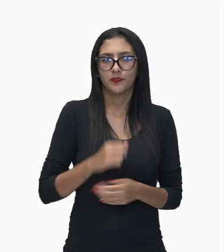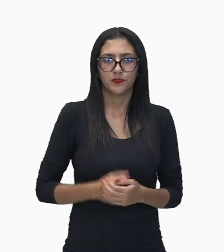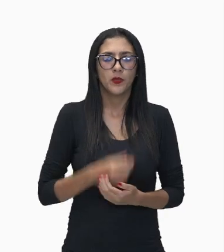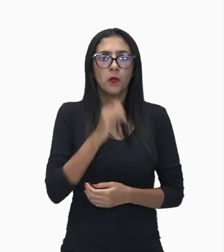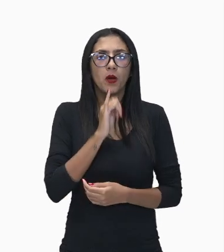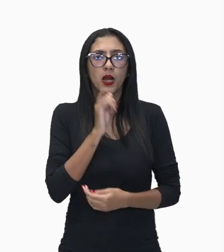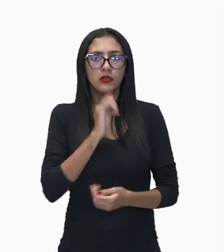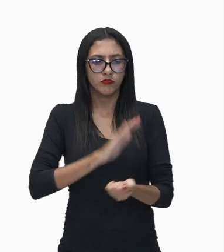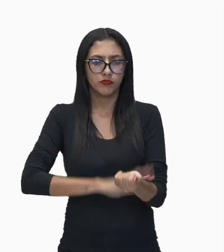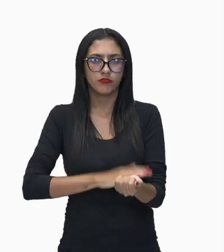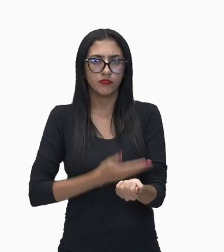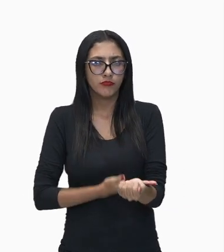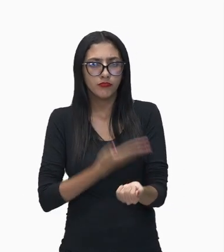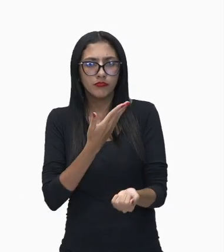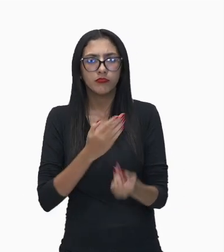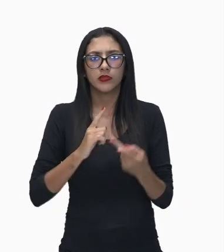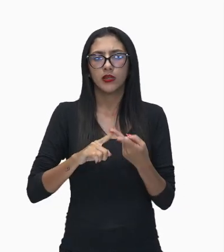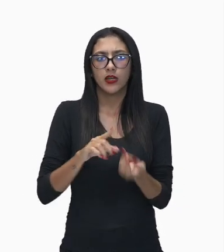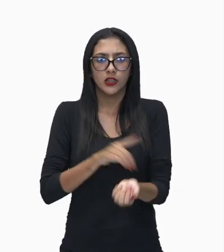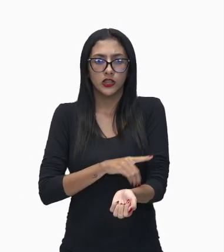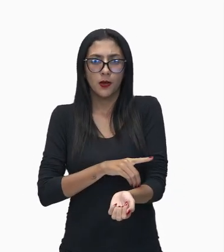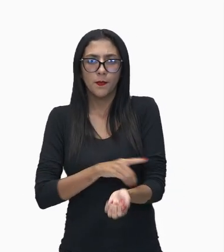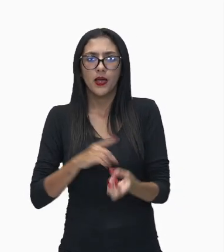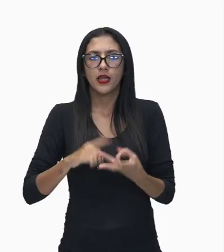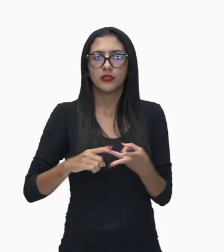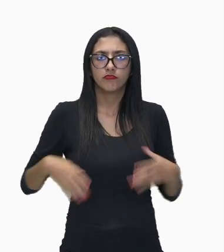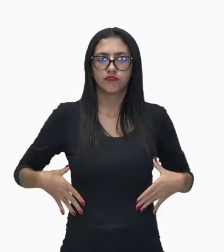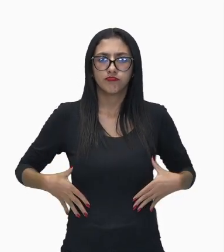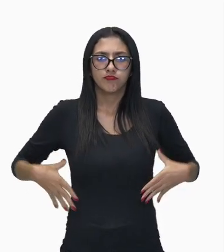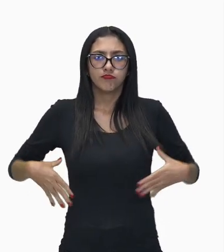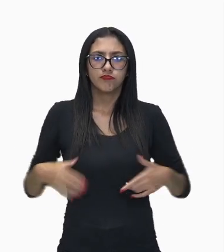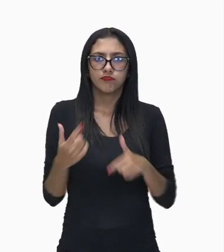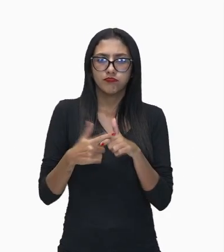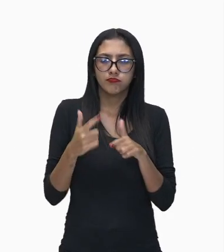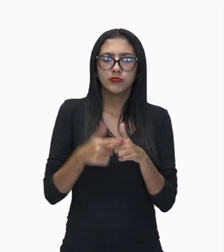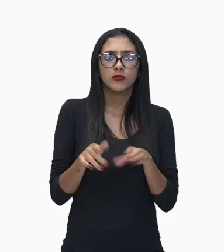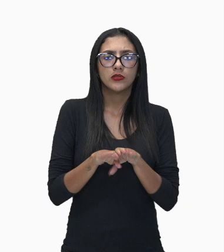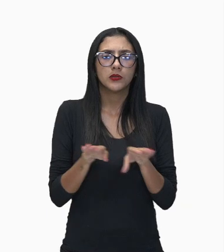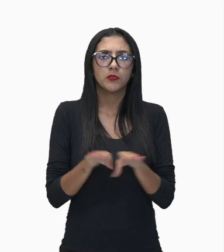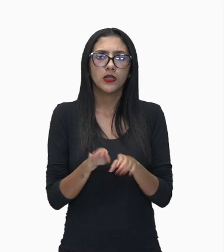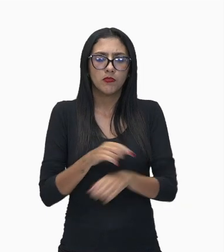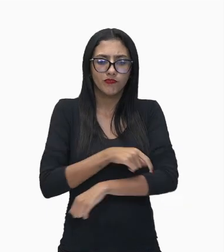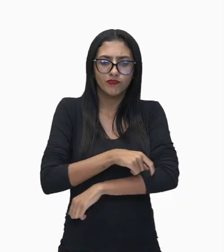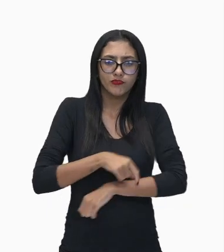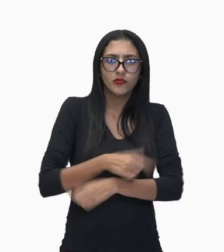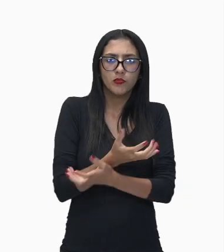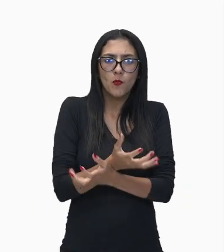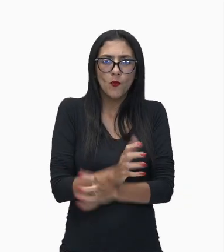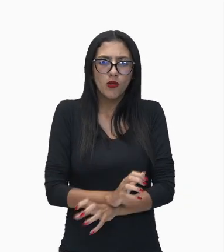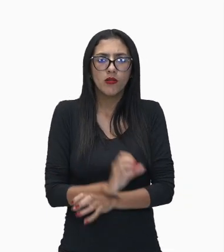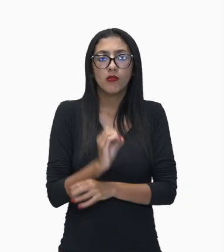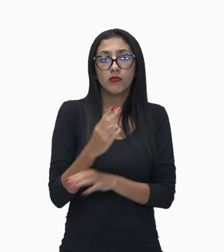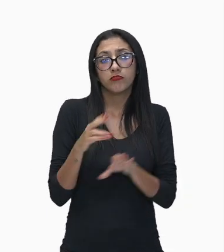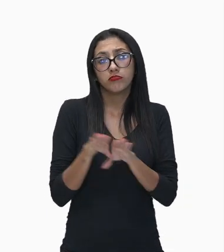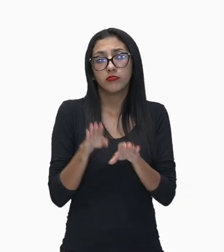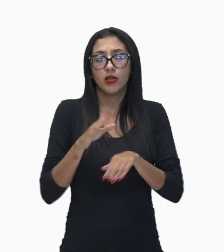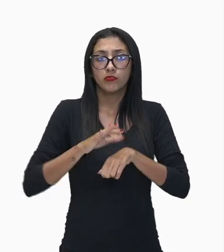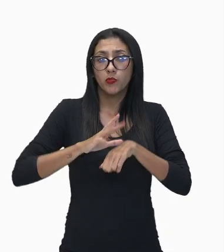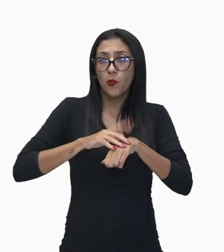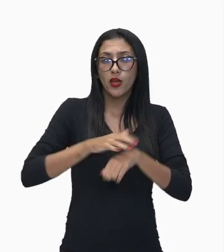hipertensão, diabetes, asma, artrite, reumatoide, doença cardíaca. Então todas